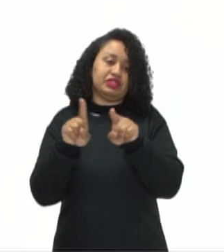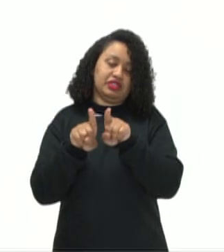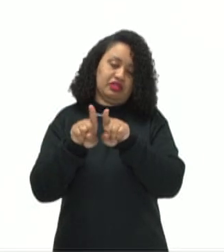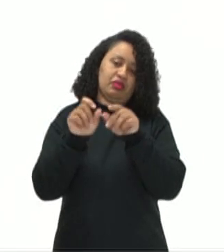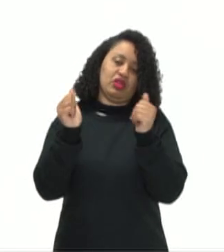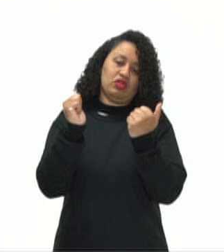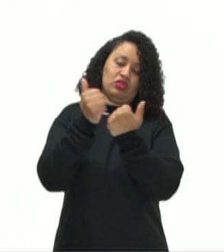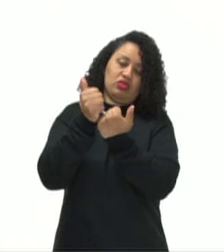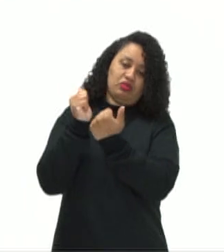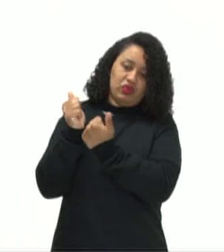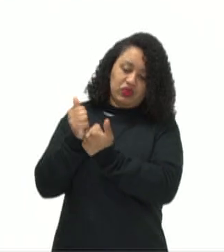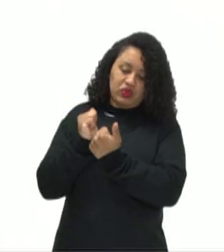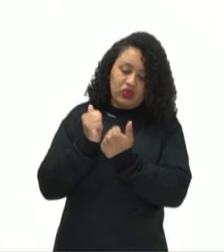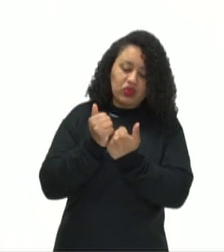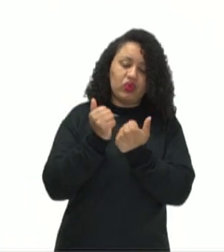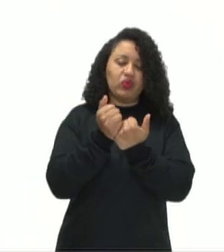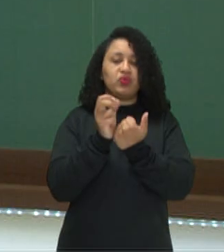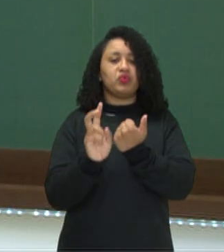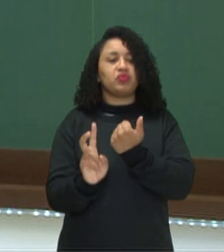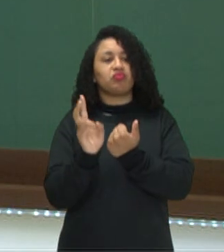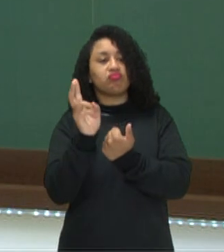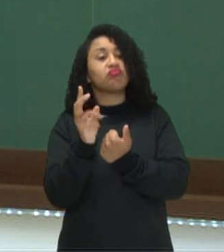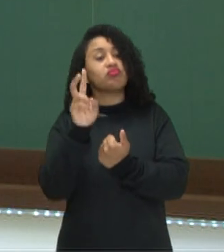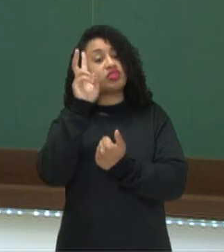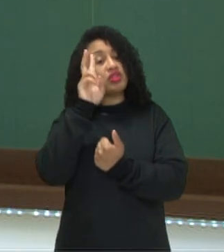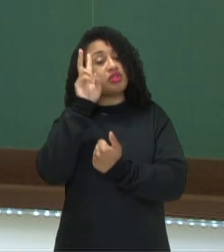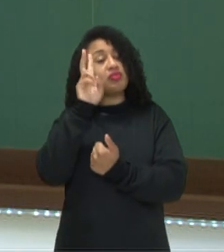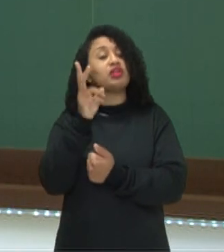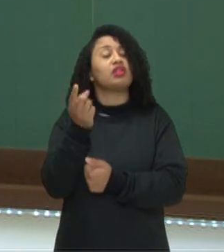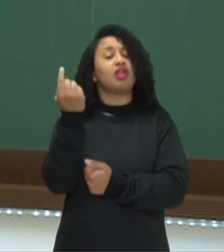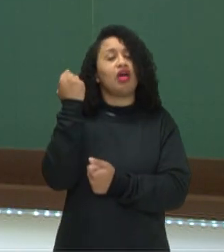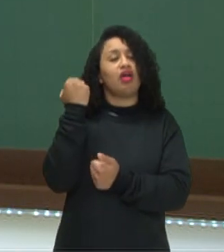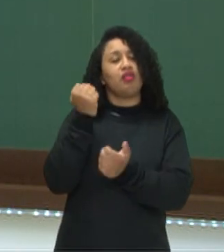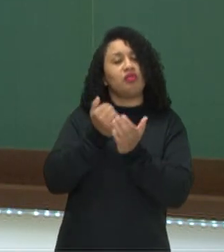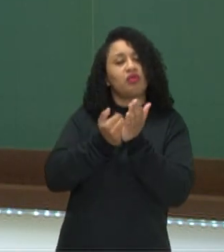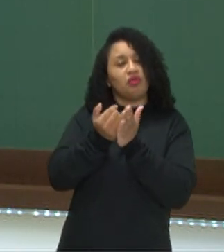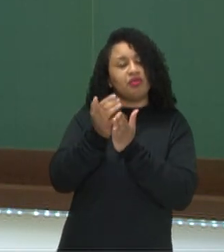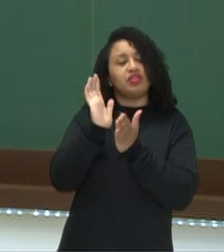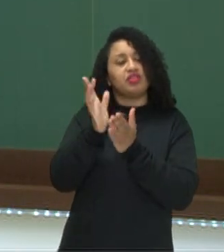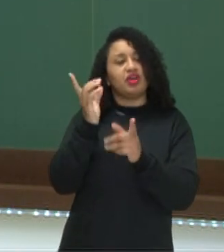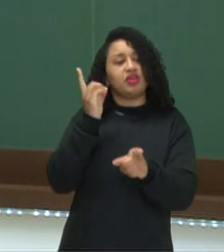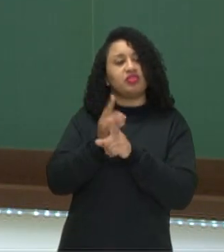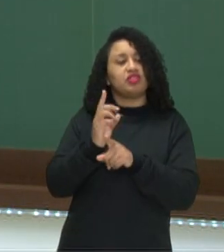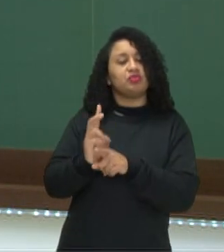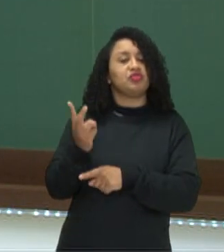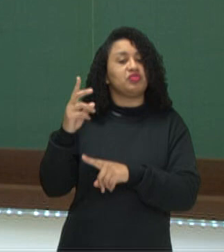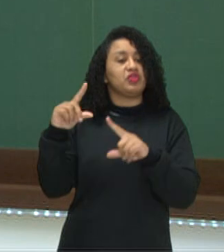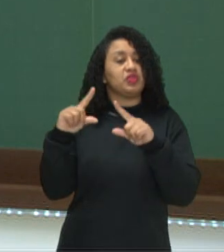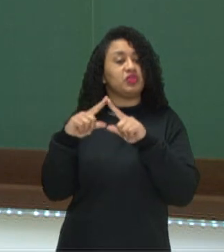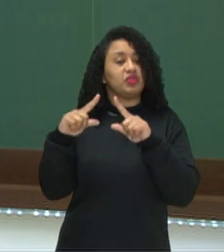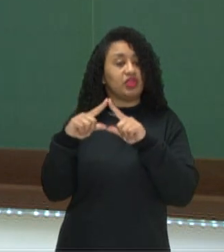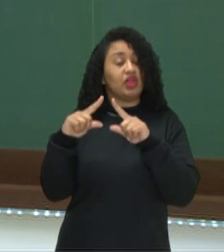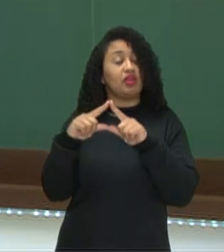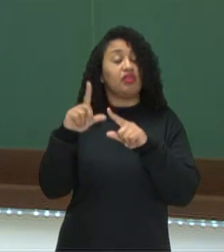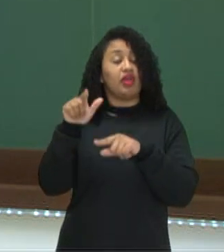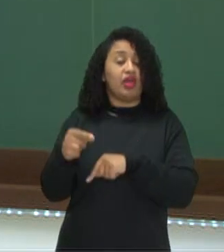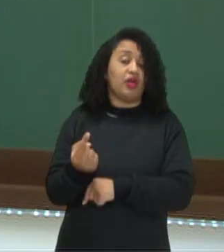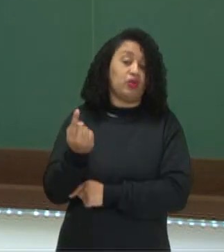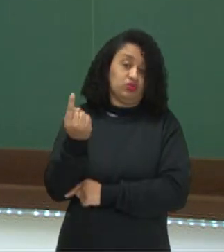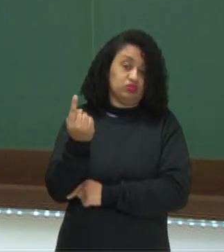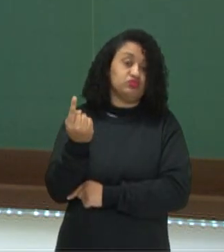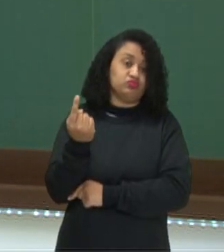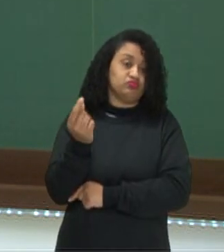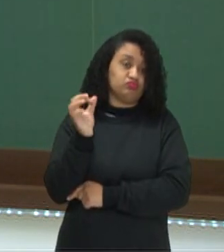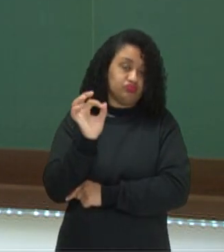pessoal, substituir. Lembrando aqui que no início da resolução a gente encontrou o valor de delta e que o nosso delta vale